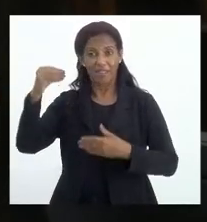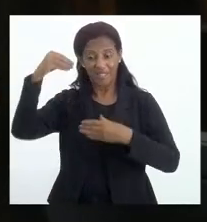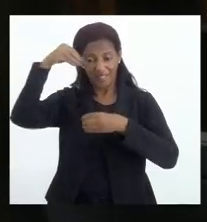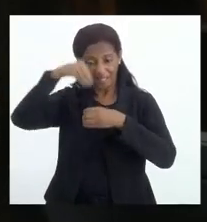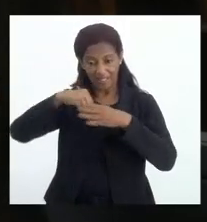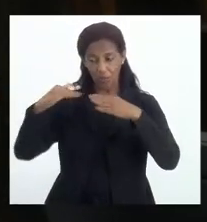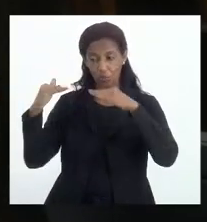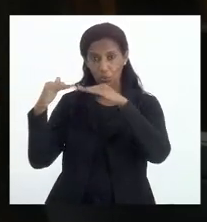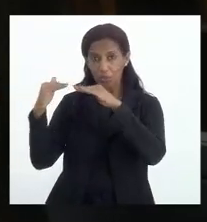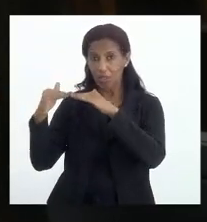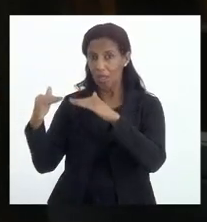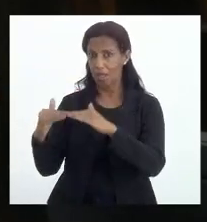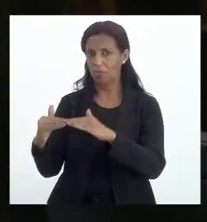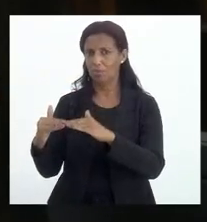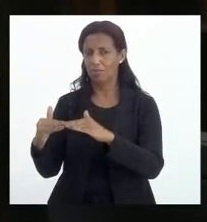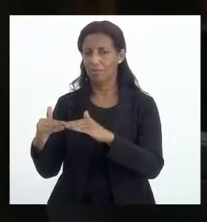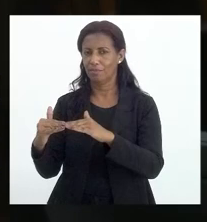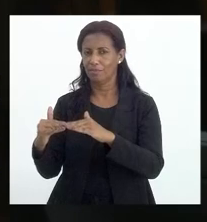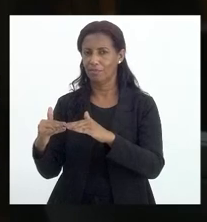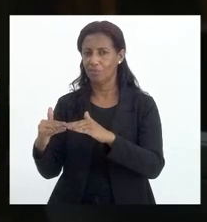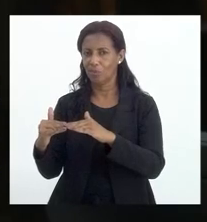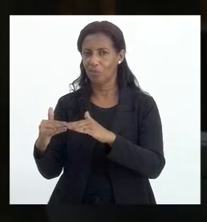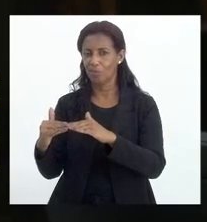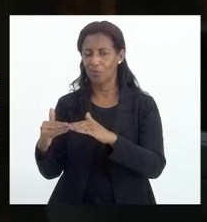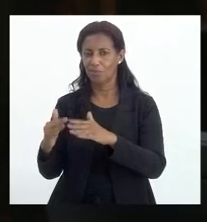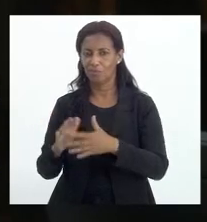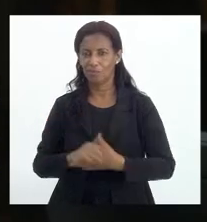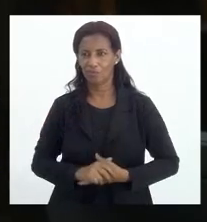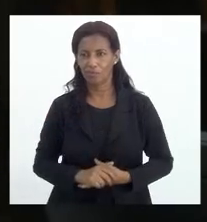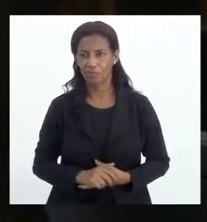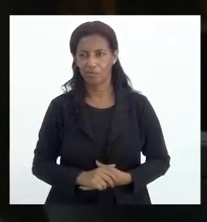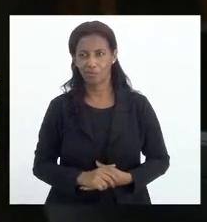teto. Não tem jeito.